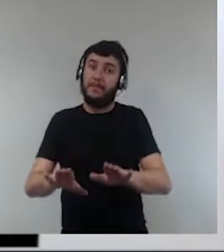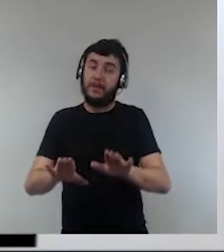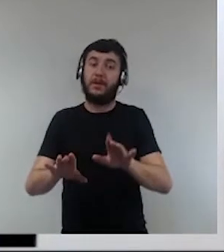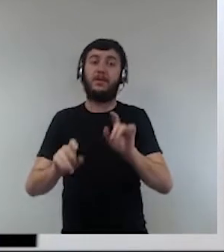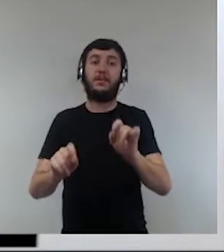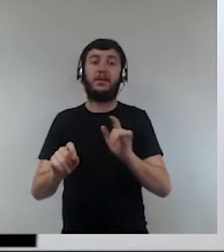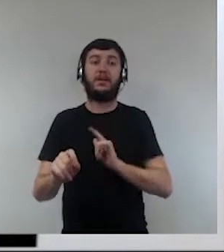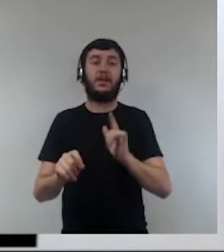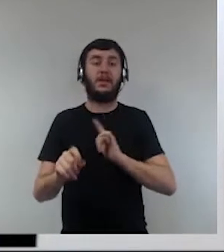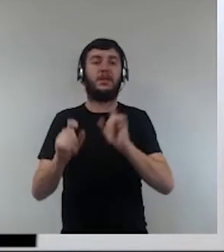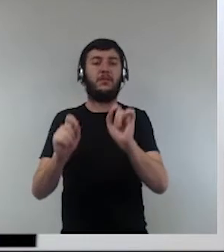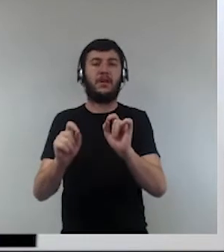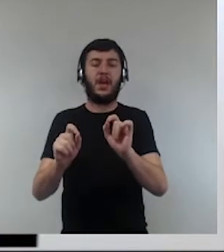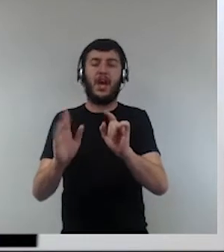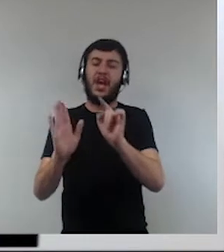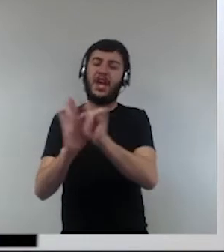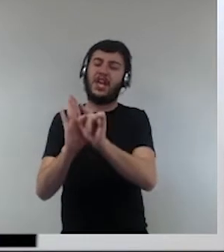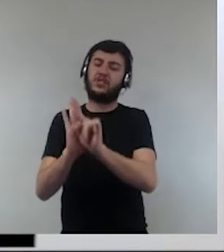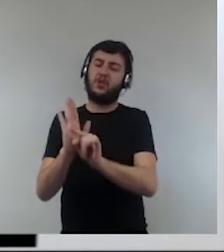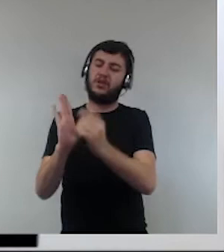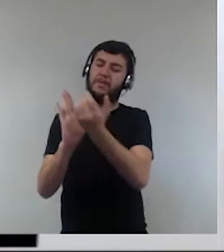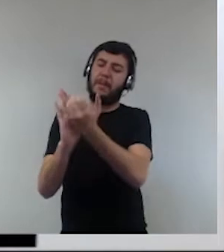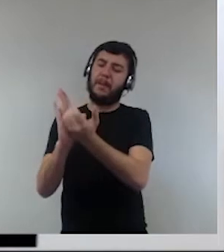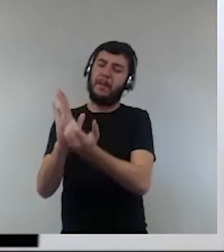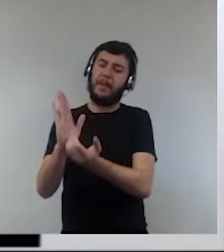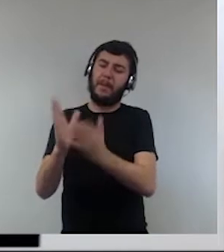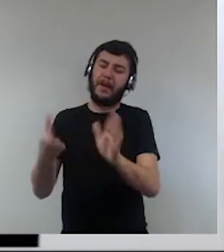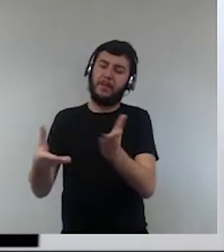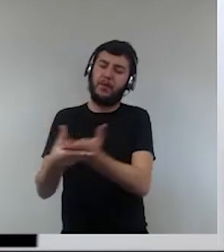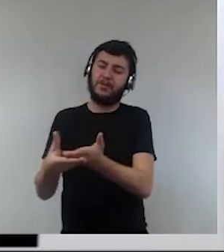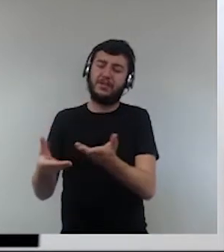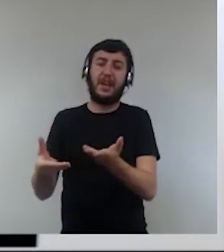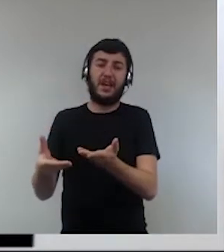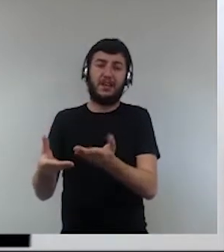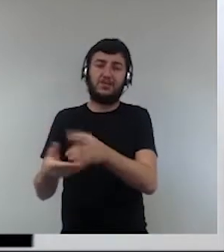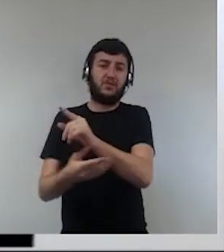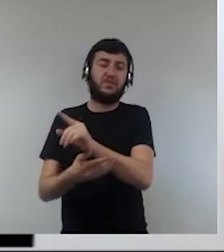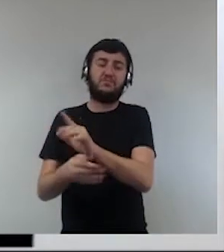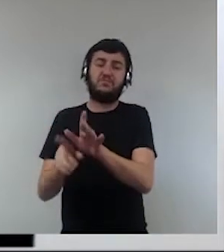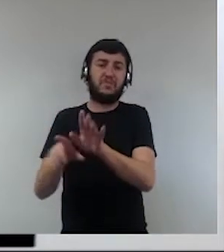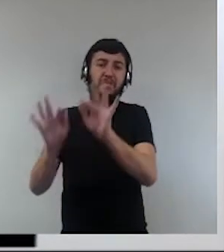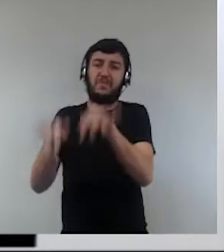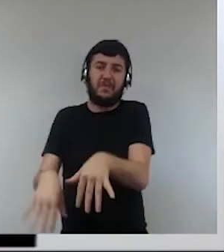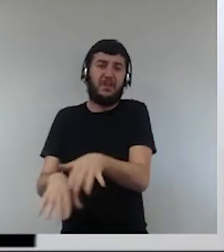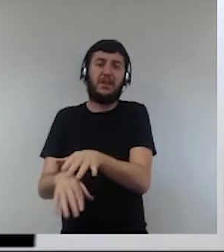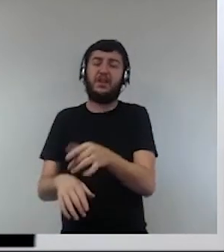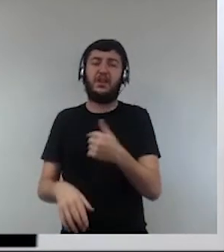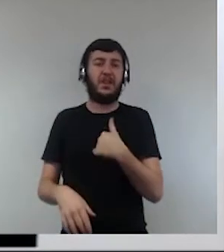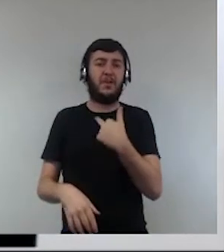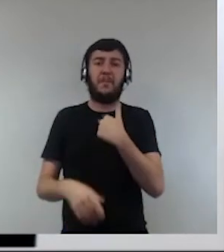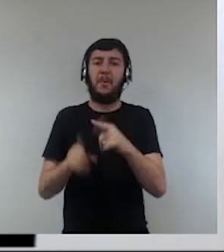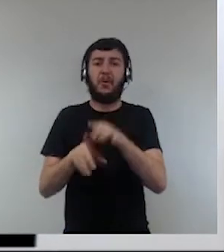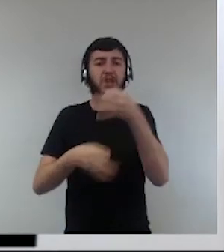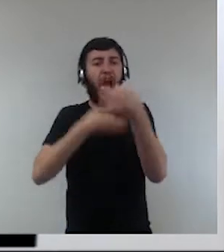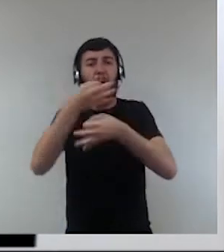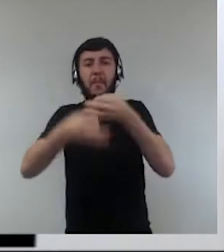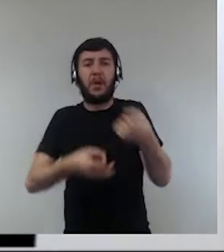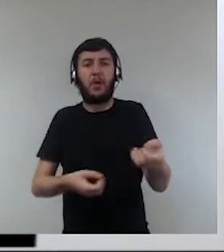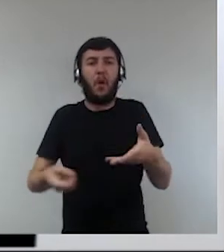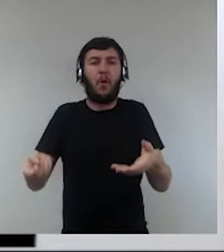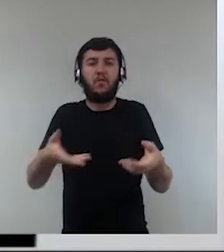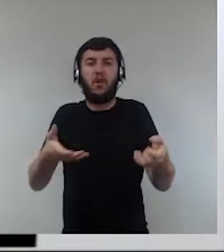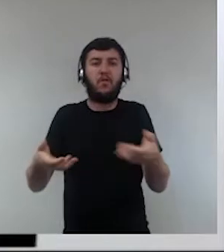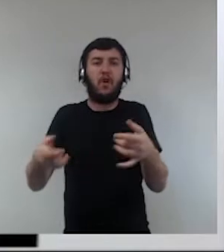que poderiam ter sido expostas naquela ação, ou seja, não há possibilidade de criarmos novos argumentos, de